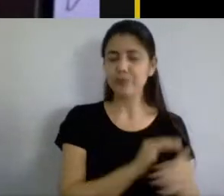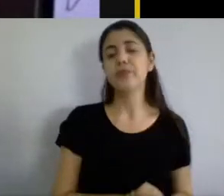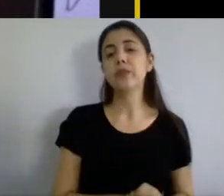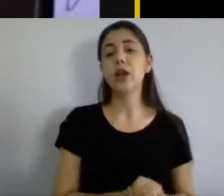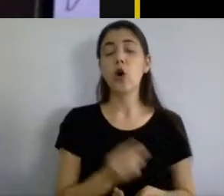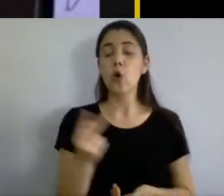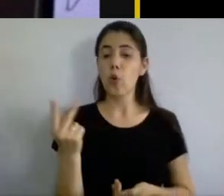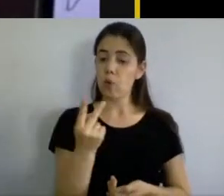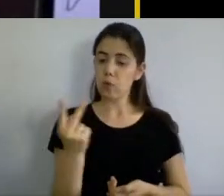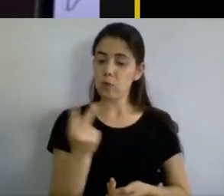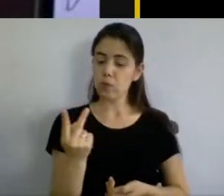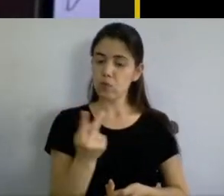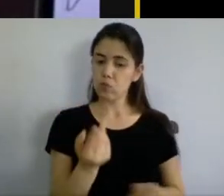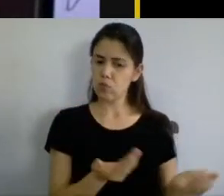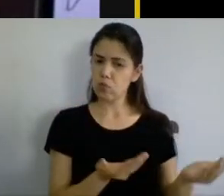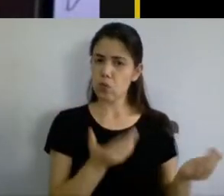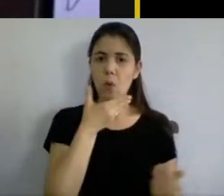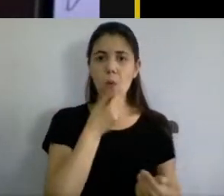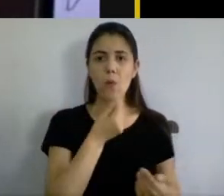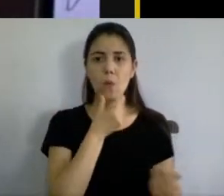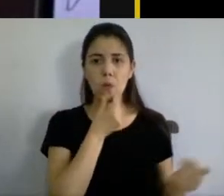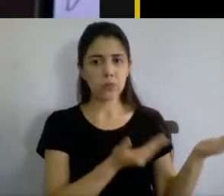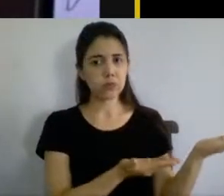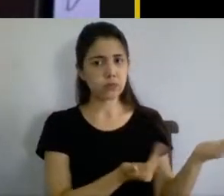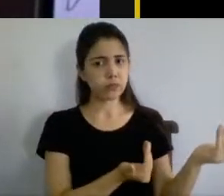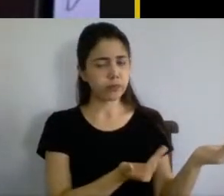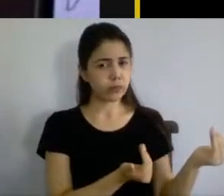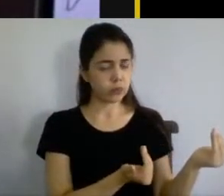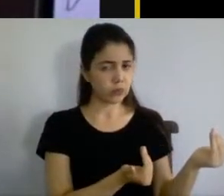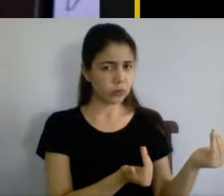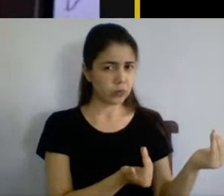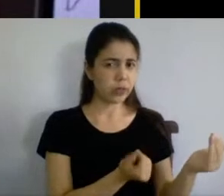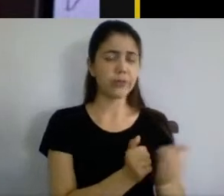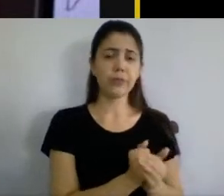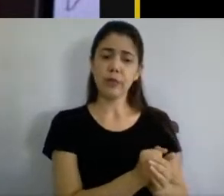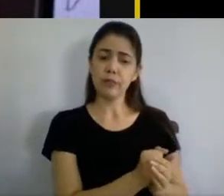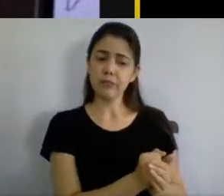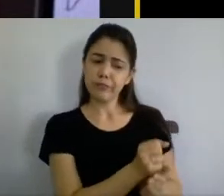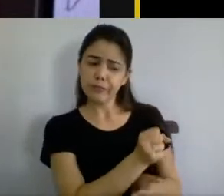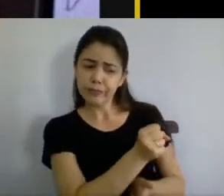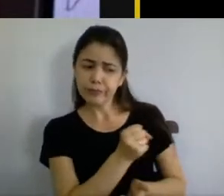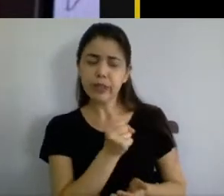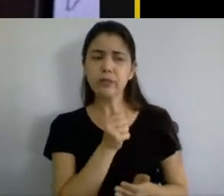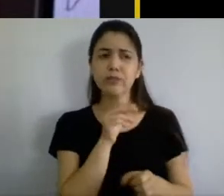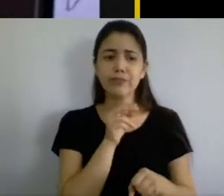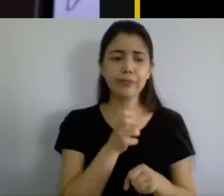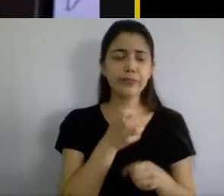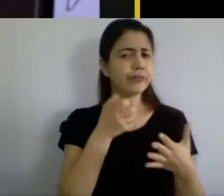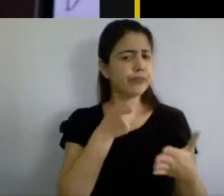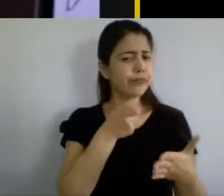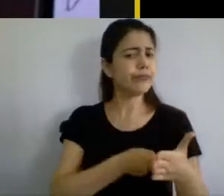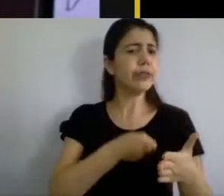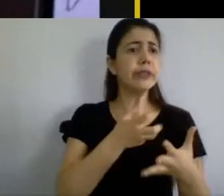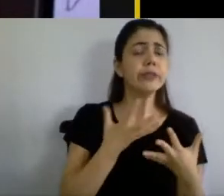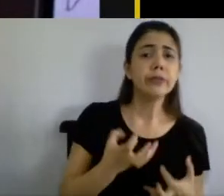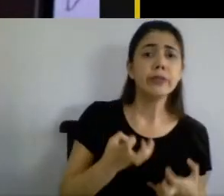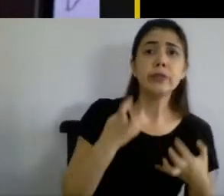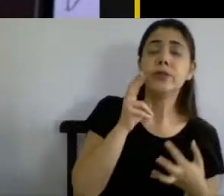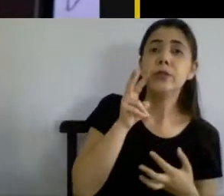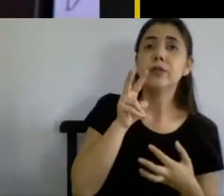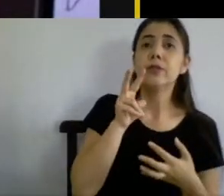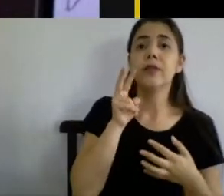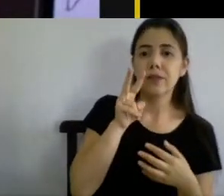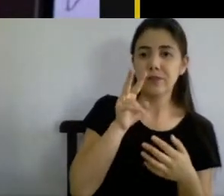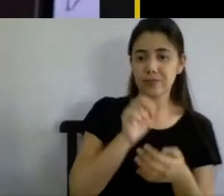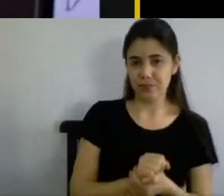jovens, estavam na porta pedindo com muita insistência para vê-lo. Simone se levantou, saiu